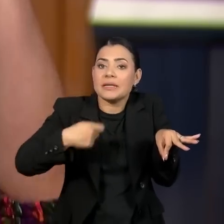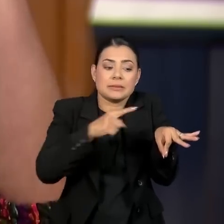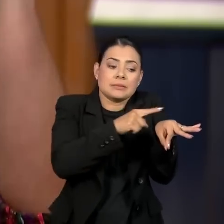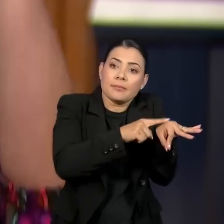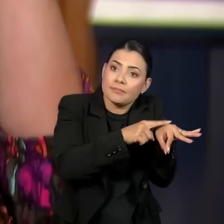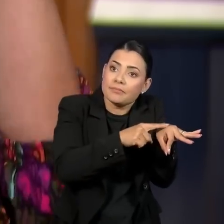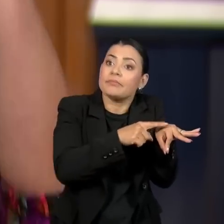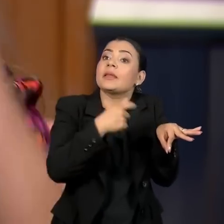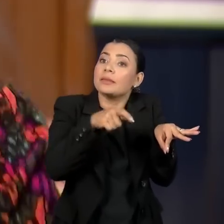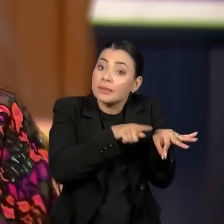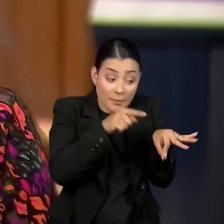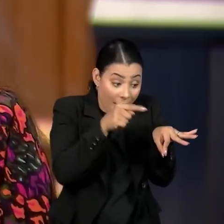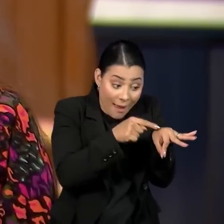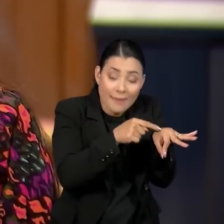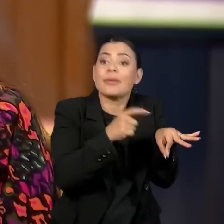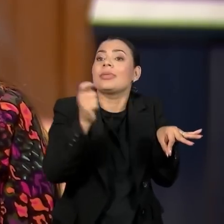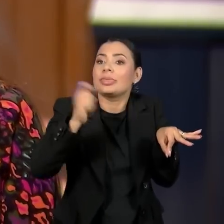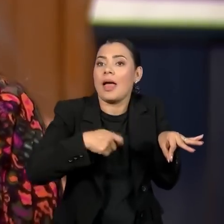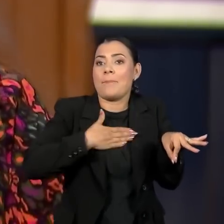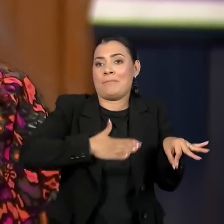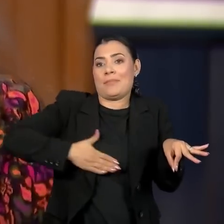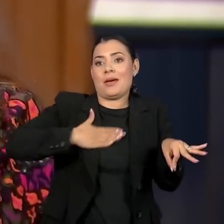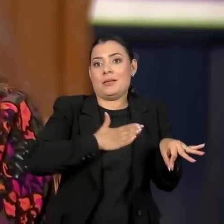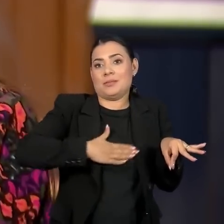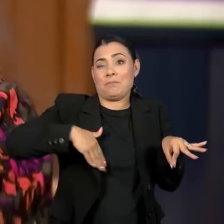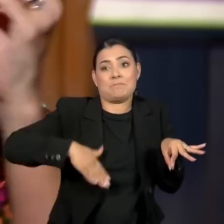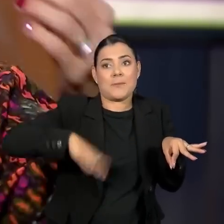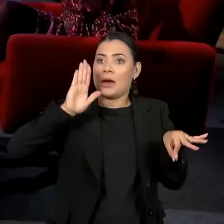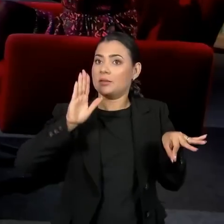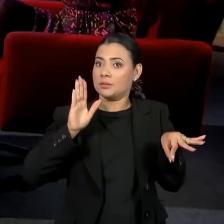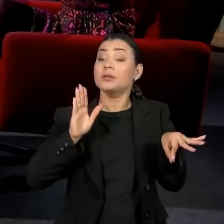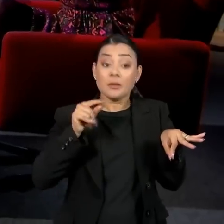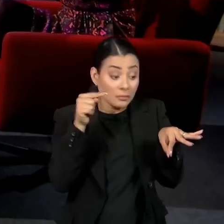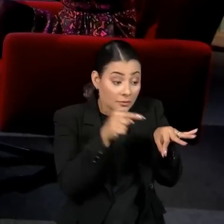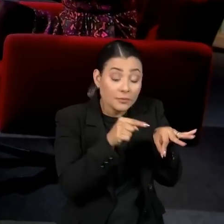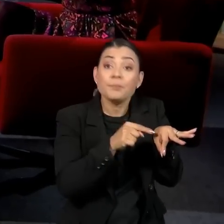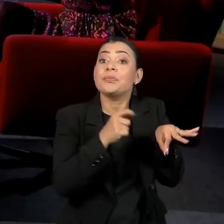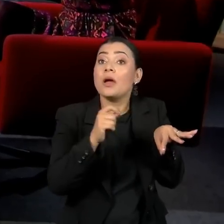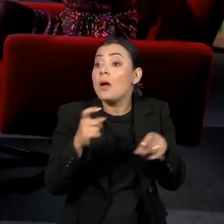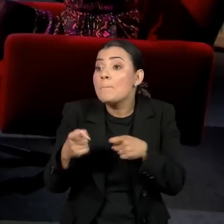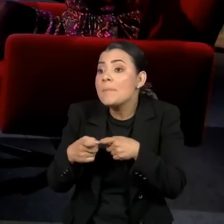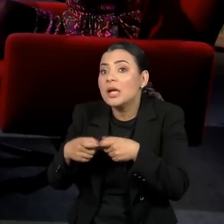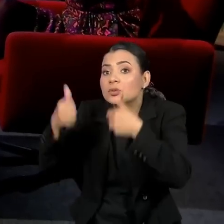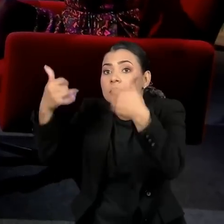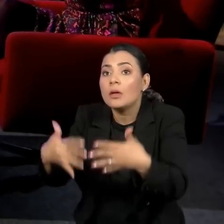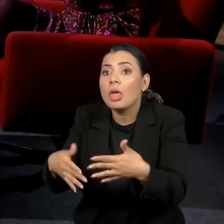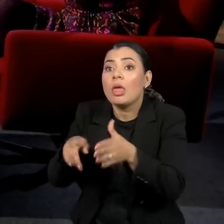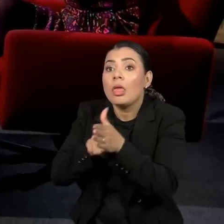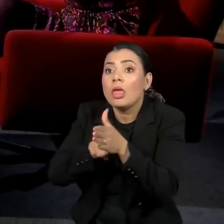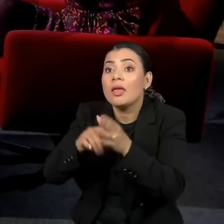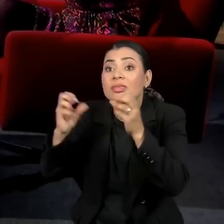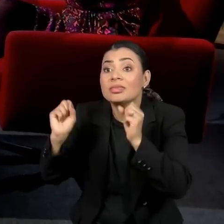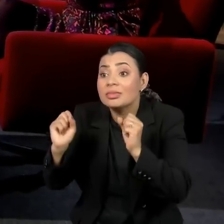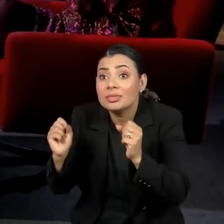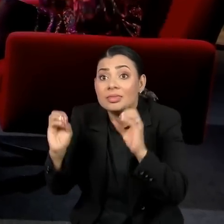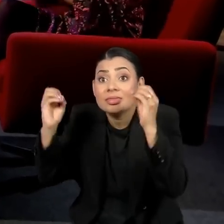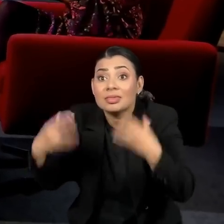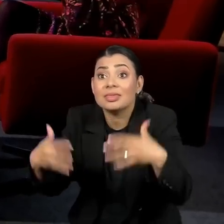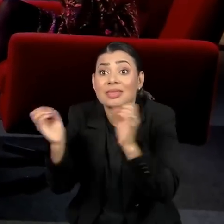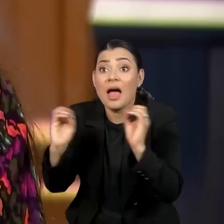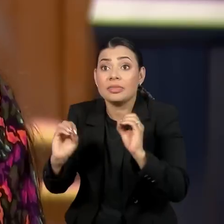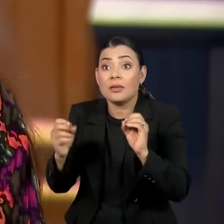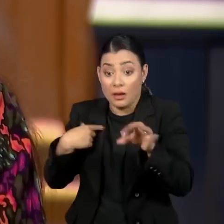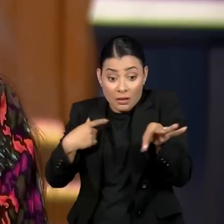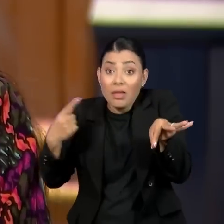cima é o seu clitóris e esse é o epicentro do seu prazer. Se esse médico que tá lá, ou médica, entre as pernas dessa pessoa, colocando